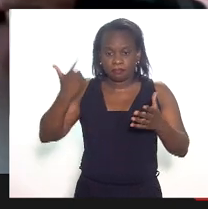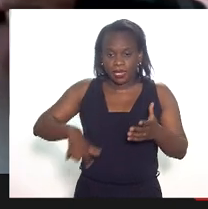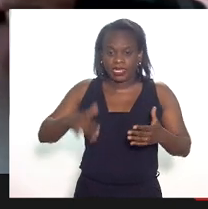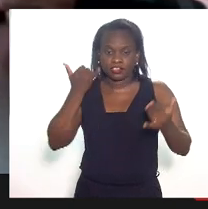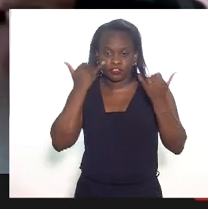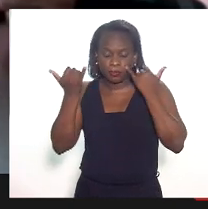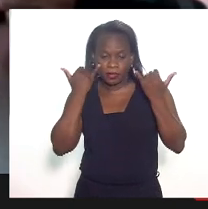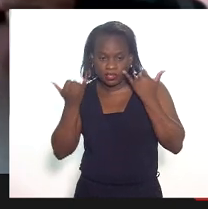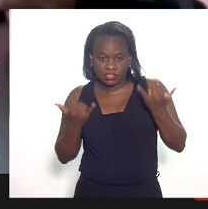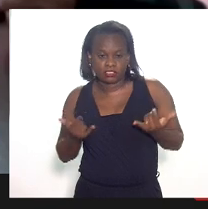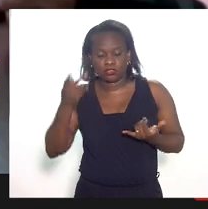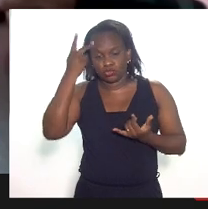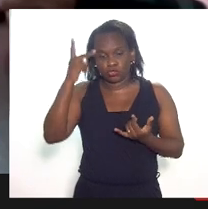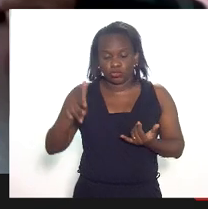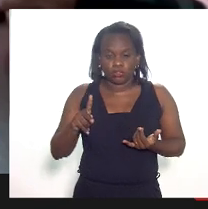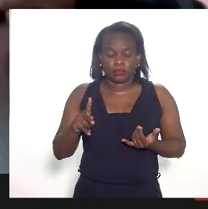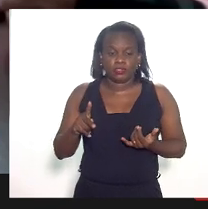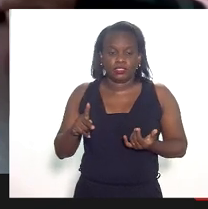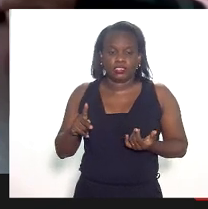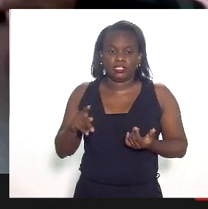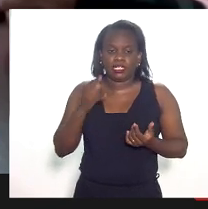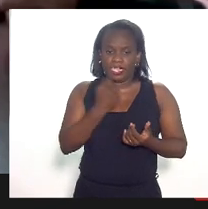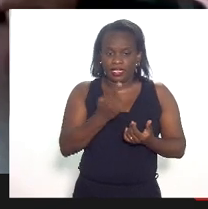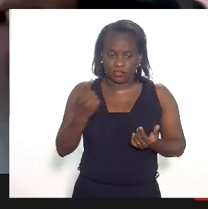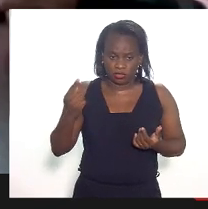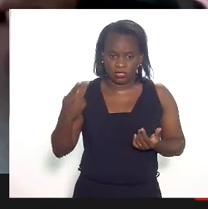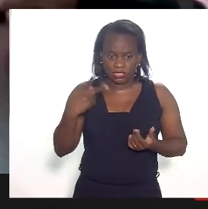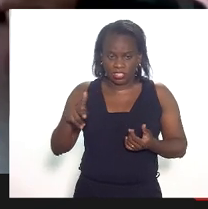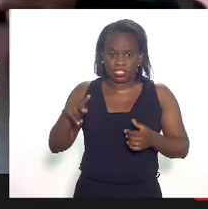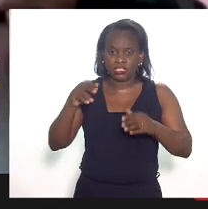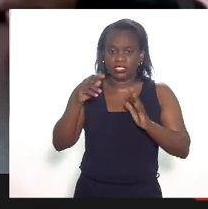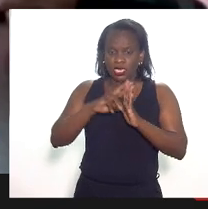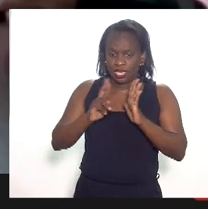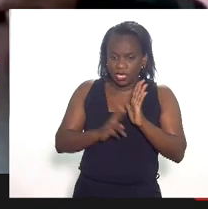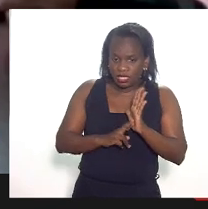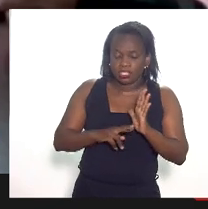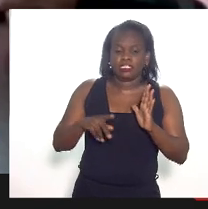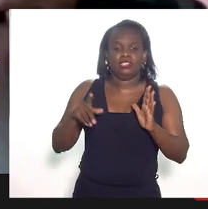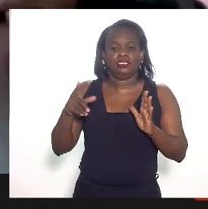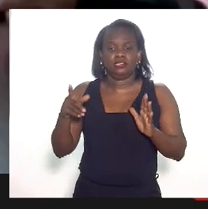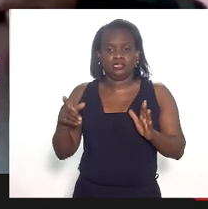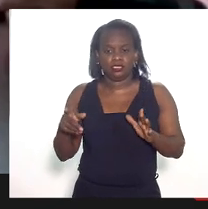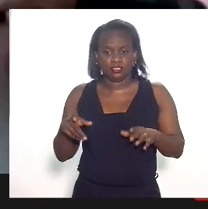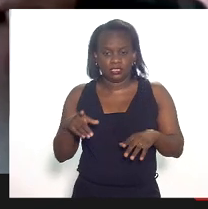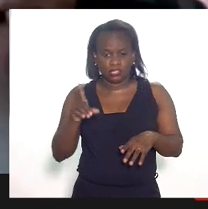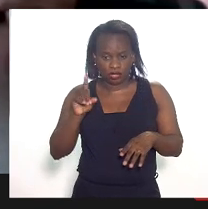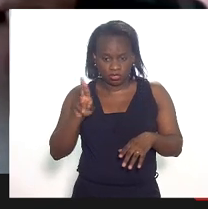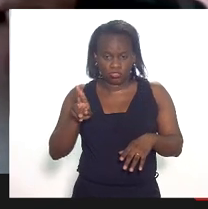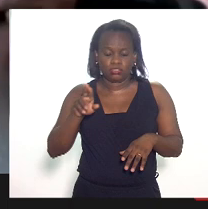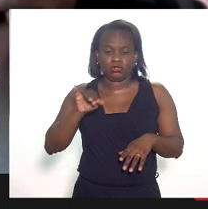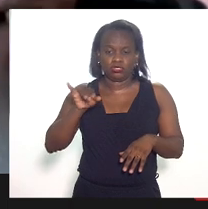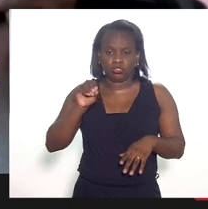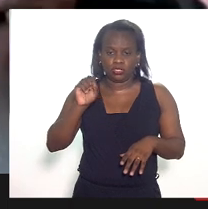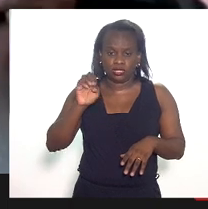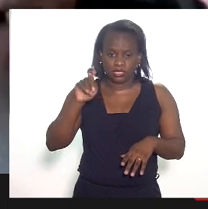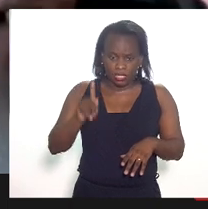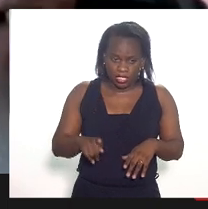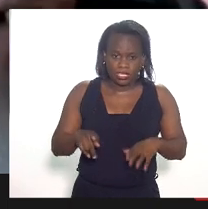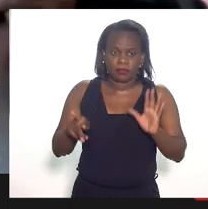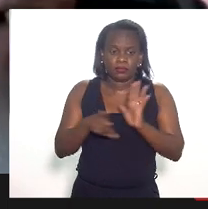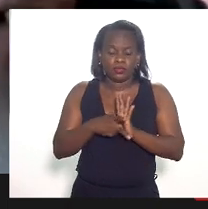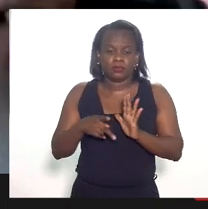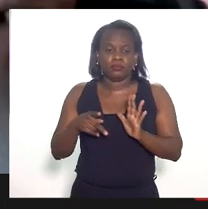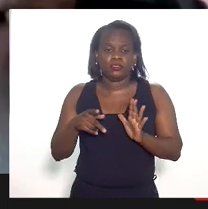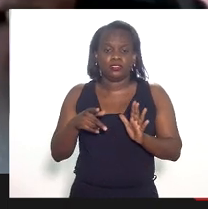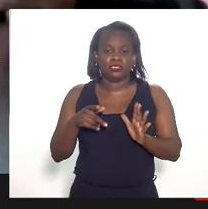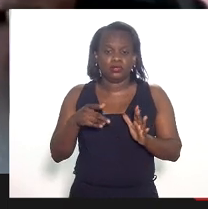informações sobre cada um desses termos, da regulação, nós estamos doutor José Wilson. Da parte